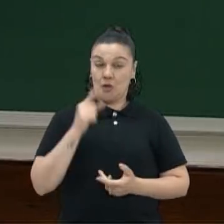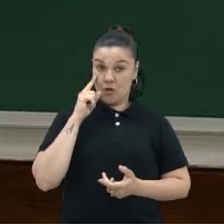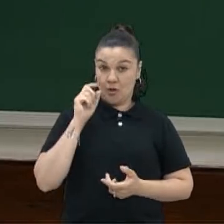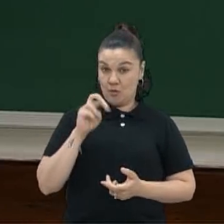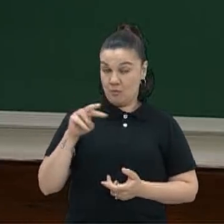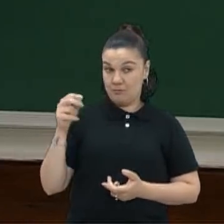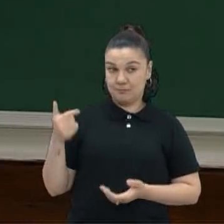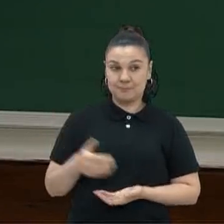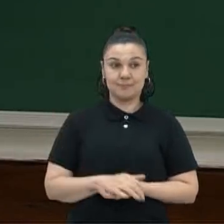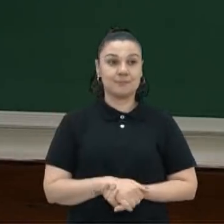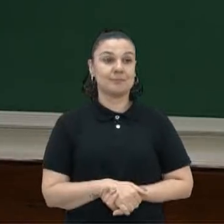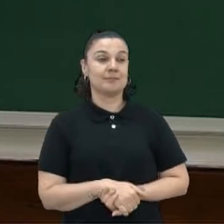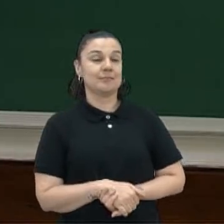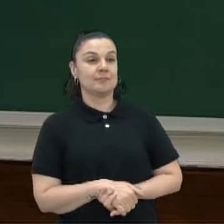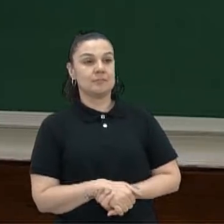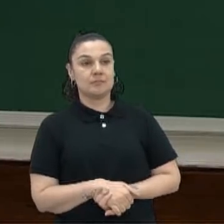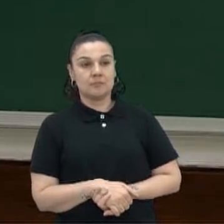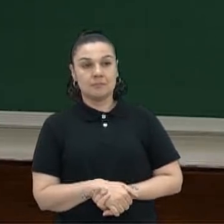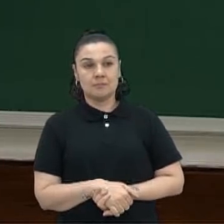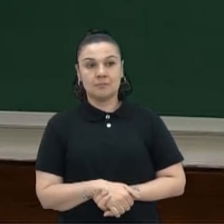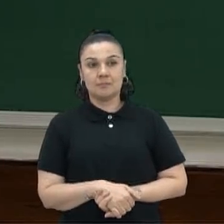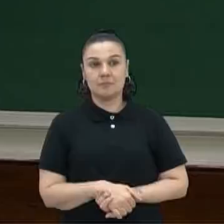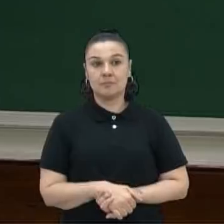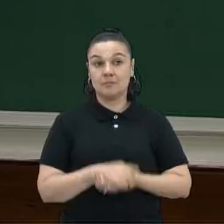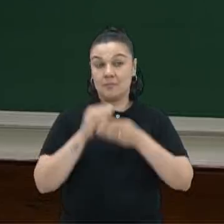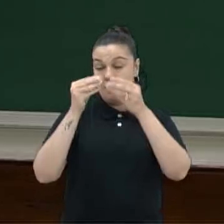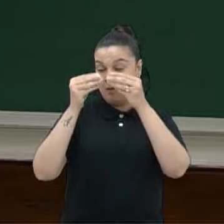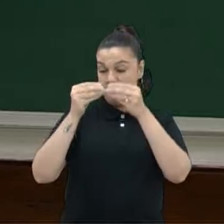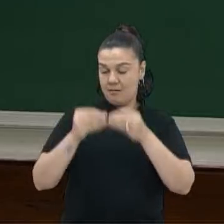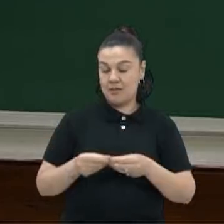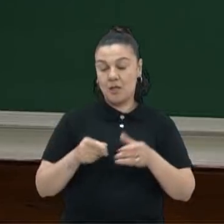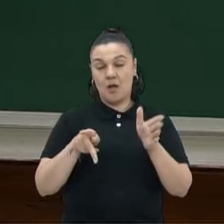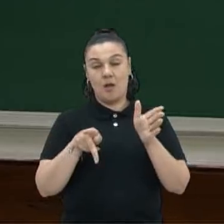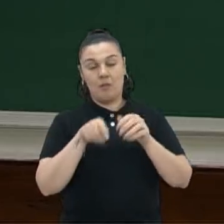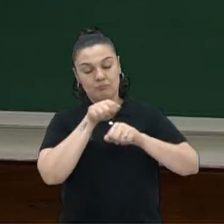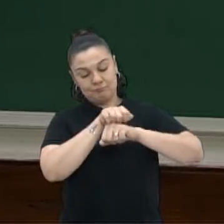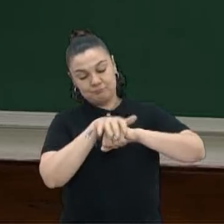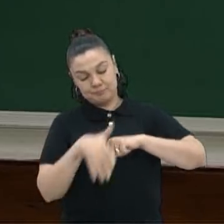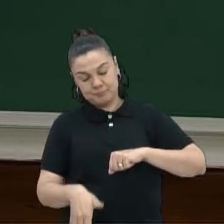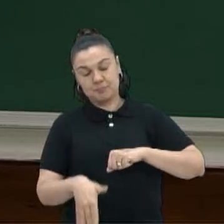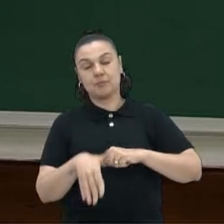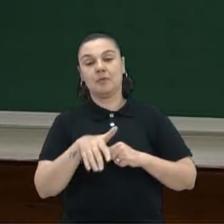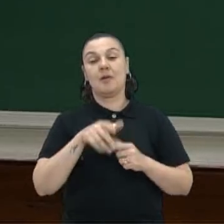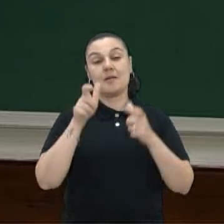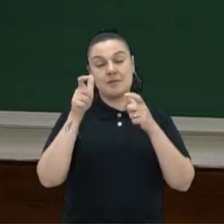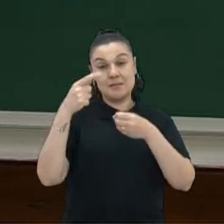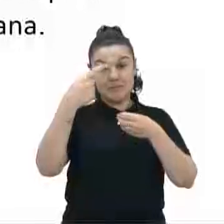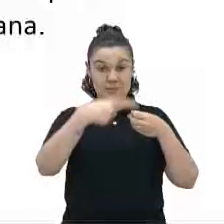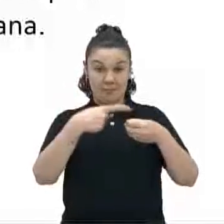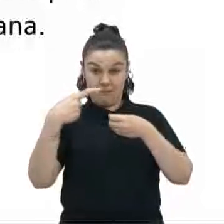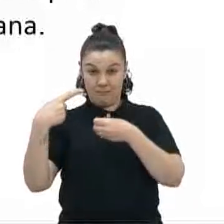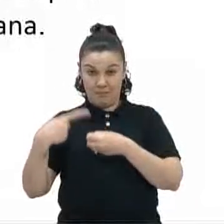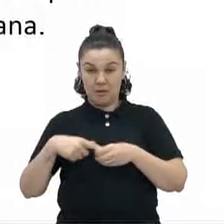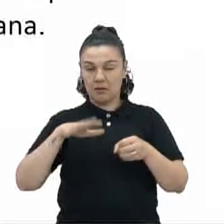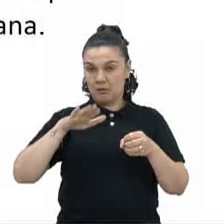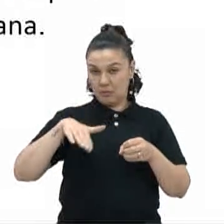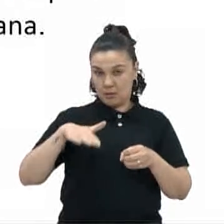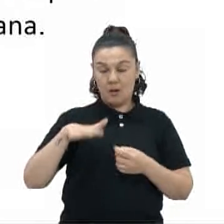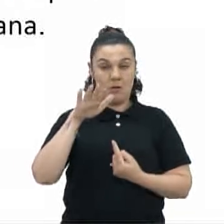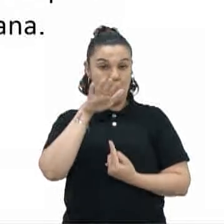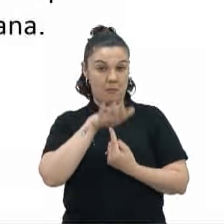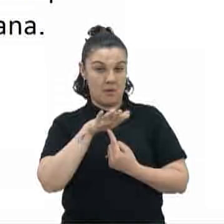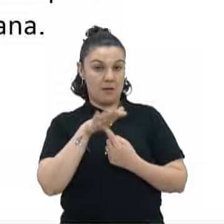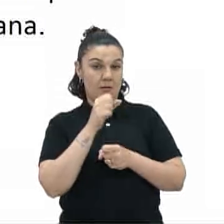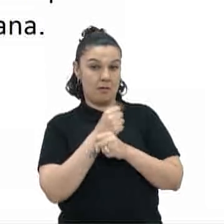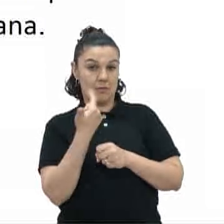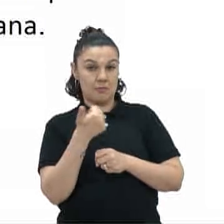dar uma olhadinha aqui, ó. Deslizamento de encosta, como os ocorridos no município de Antonina e Morretes, no Paraná, em 2011,